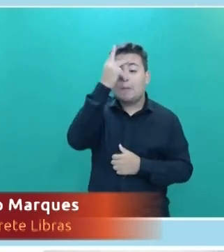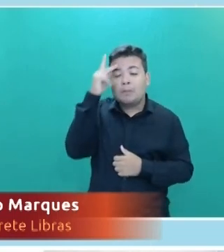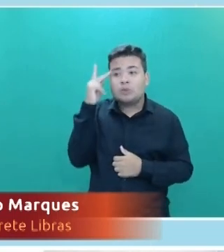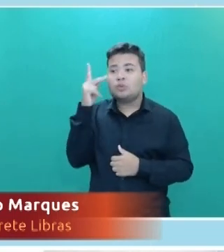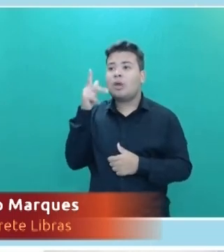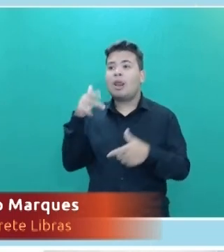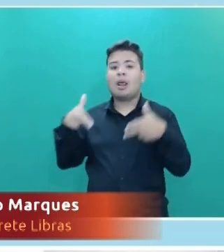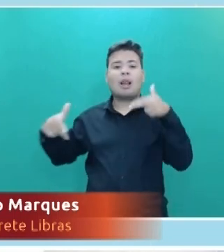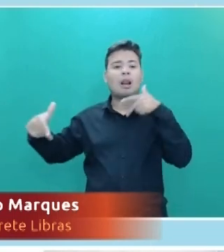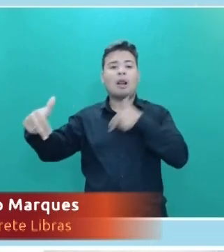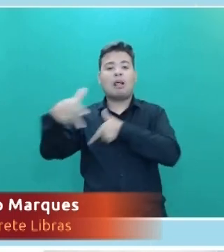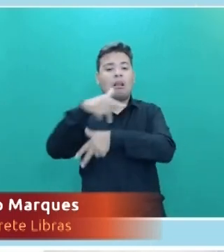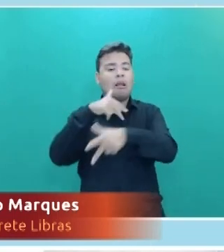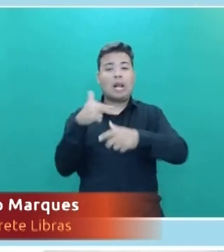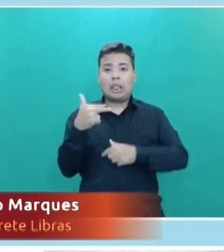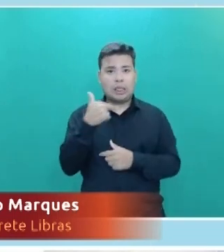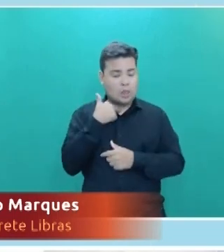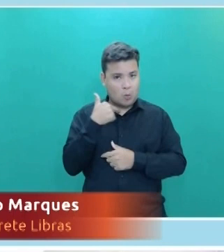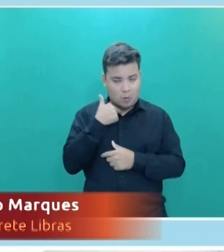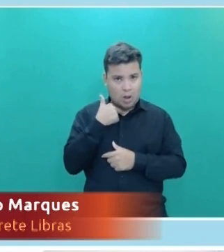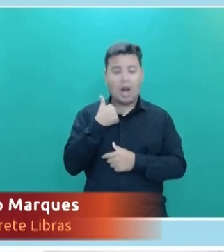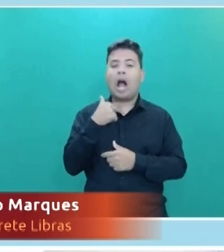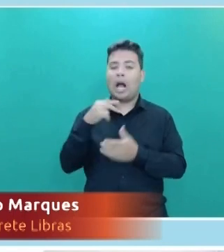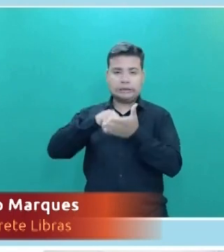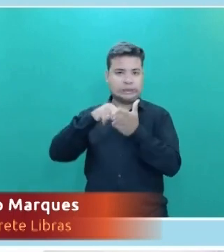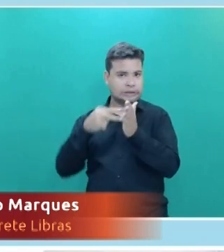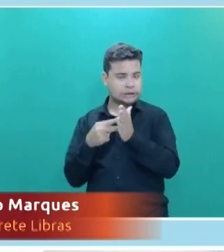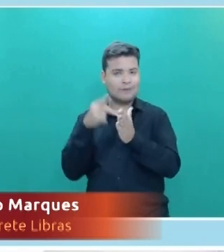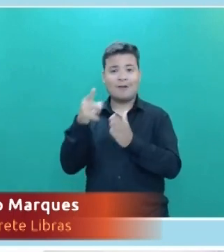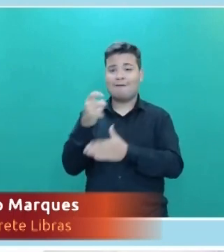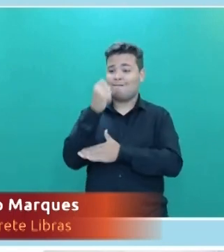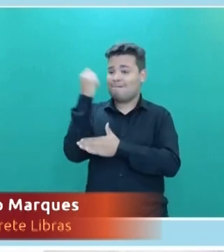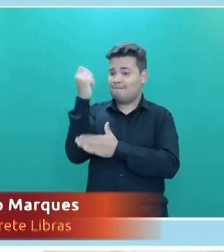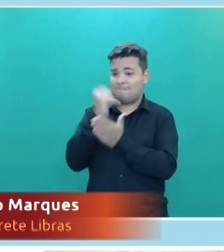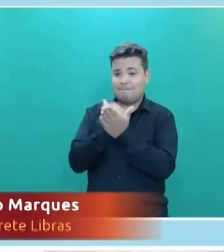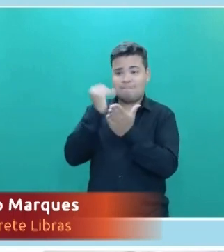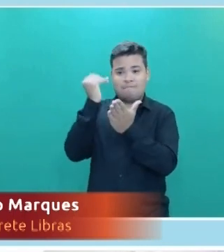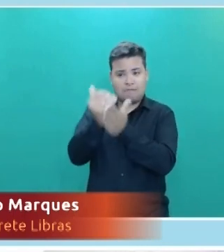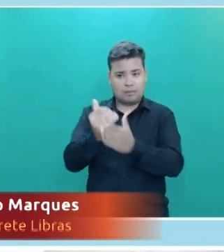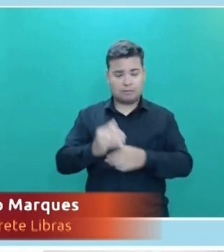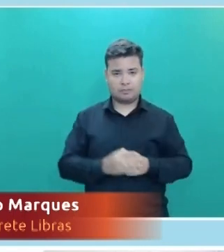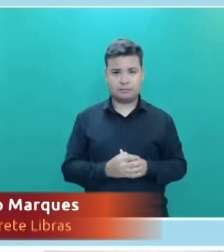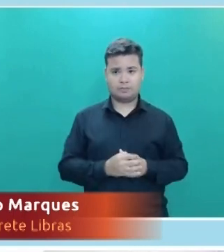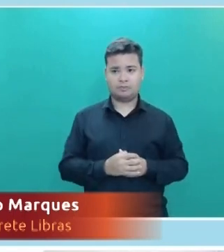né? É uma agravante, ou seja, não é, como eu insisto, não é do tipo.